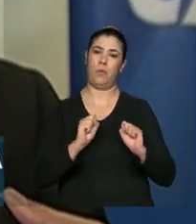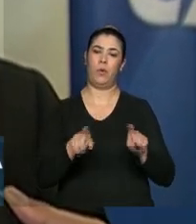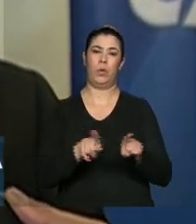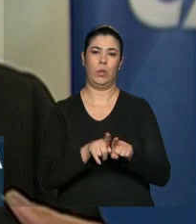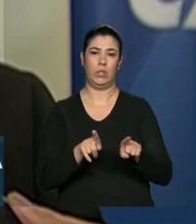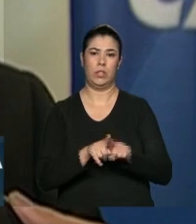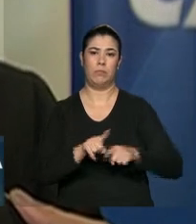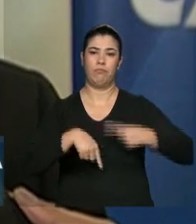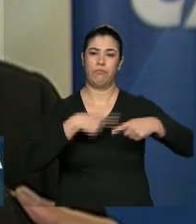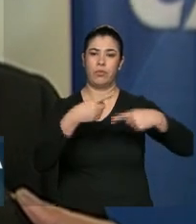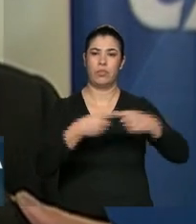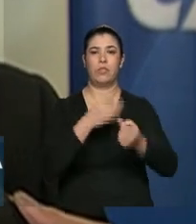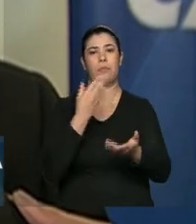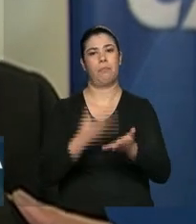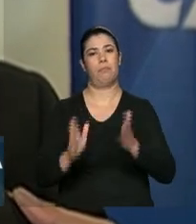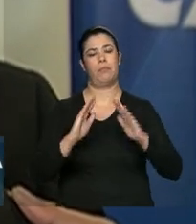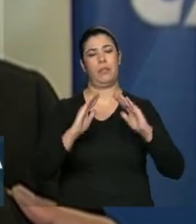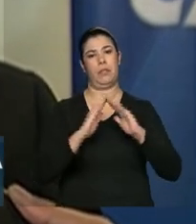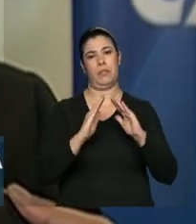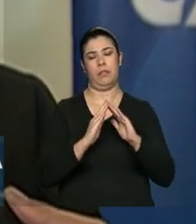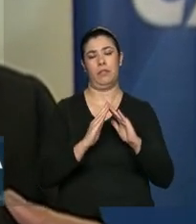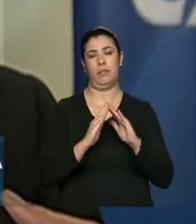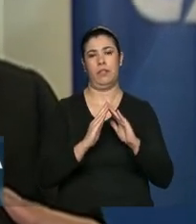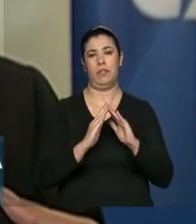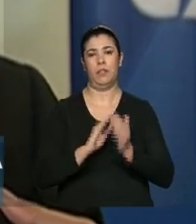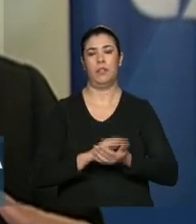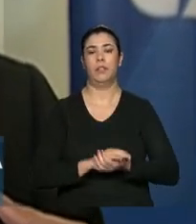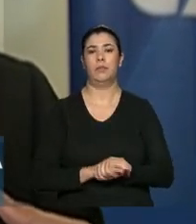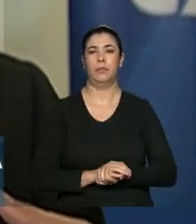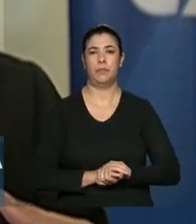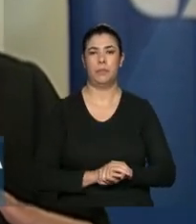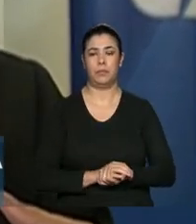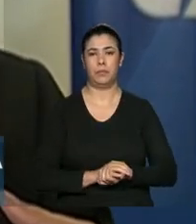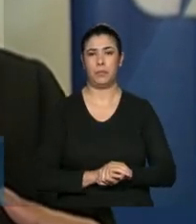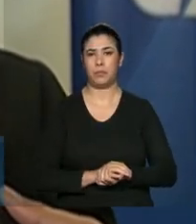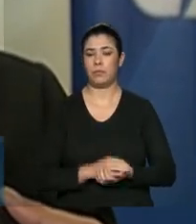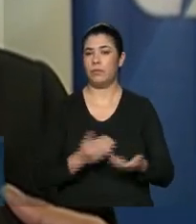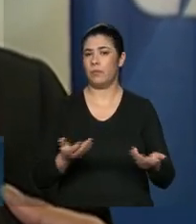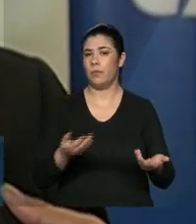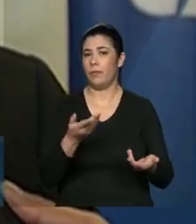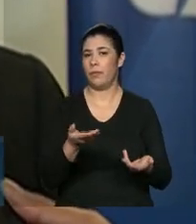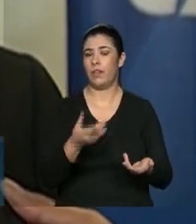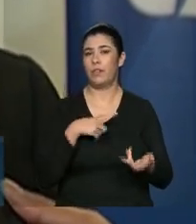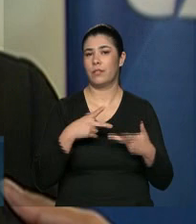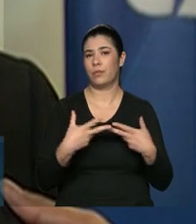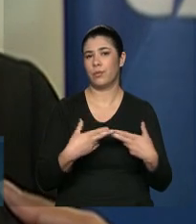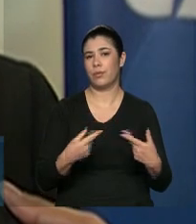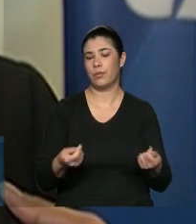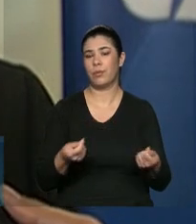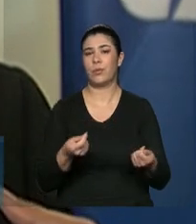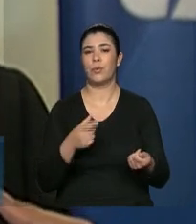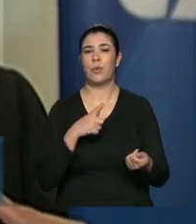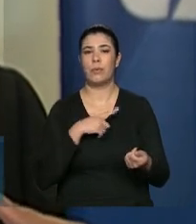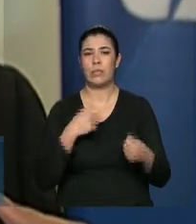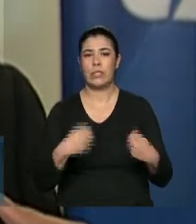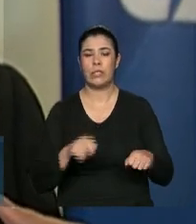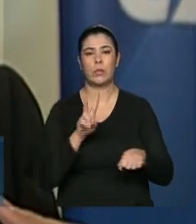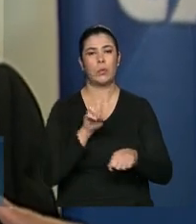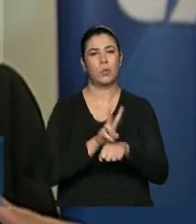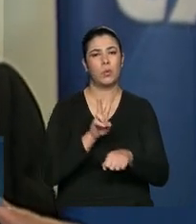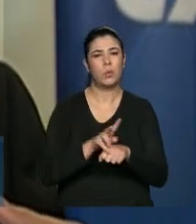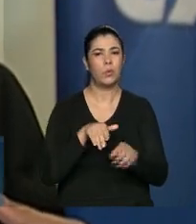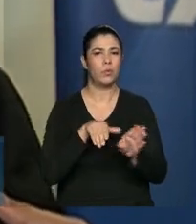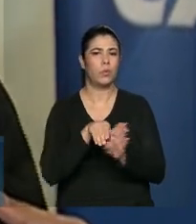certo, a perda do benefício, a perda do benefício da casa, né? Então, isso daí é uma questão de controle, é uma questão